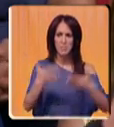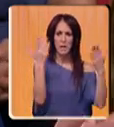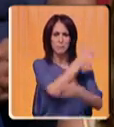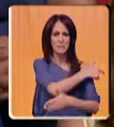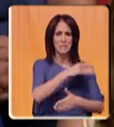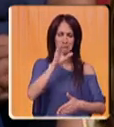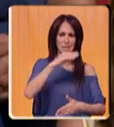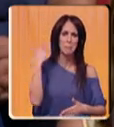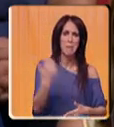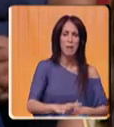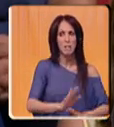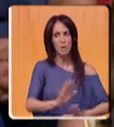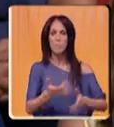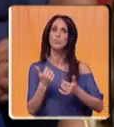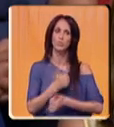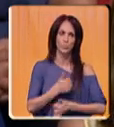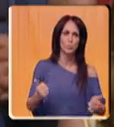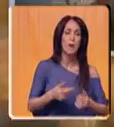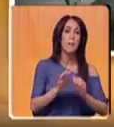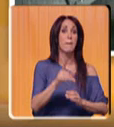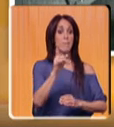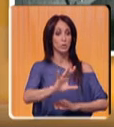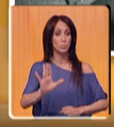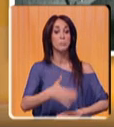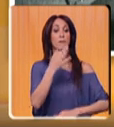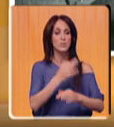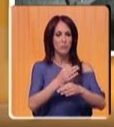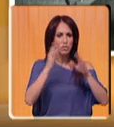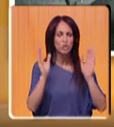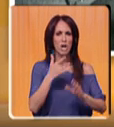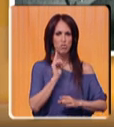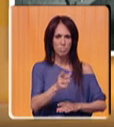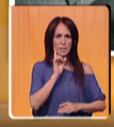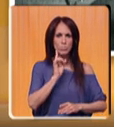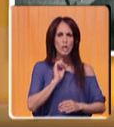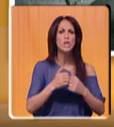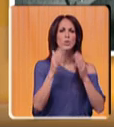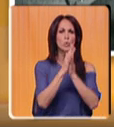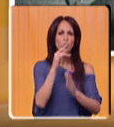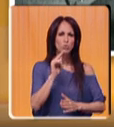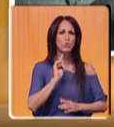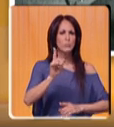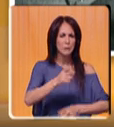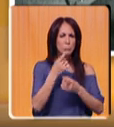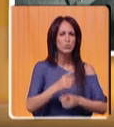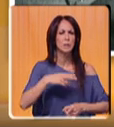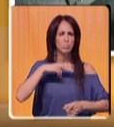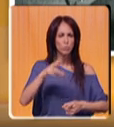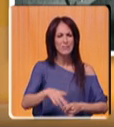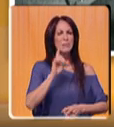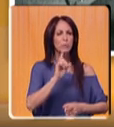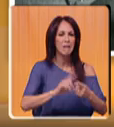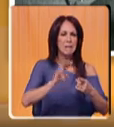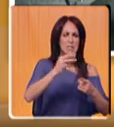a primeira representação, as coisas saírem mal. Mas, António, facto... mas o que é certo é que esse primeiro festival já tinha grandes nomes. Aliás, todos os grandes nomes da música portuguesa na altura, as Simonas,